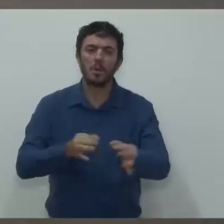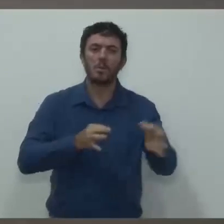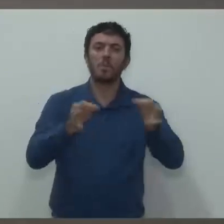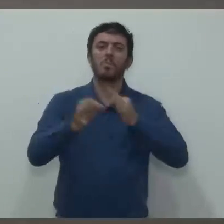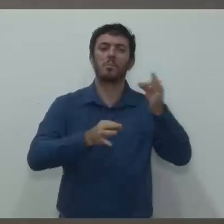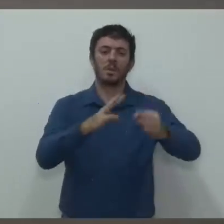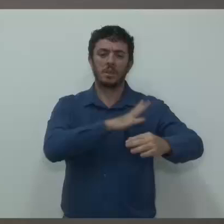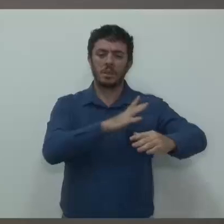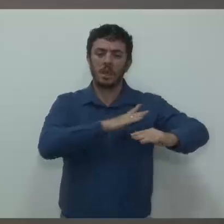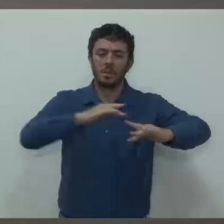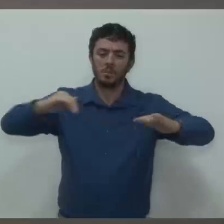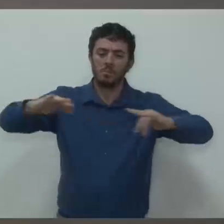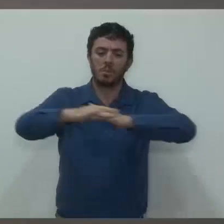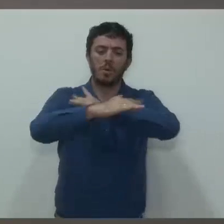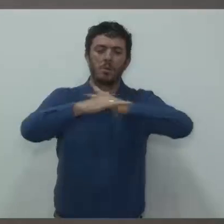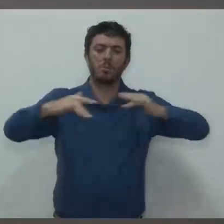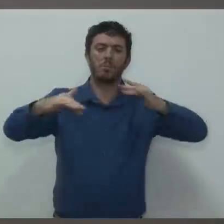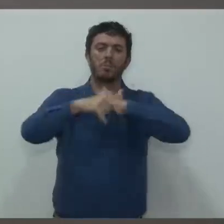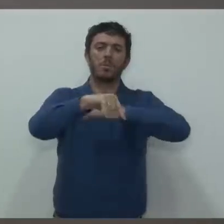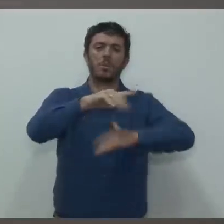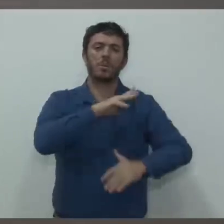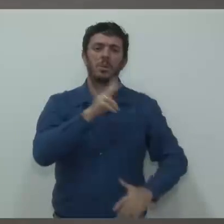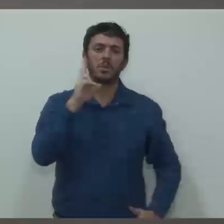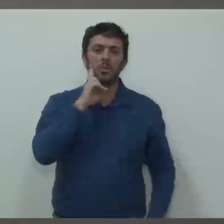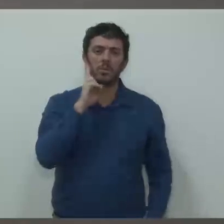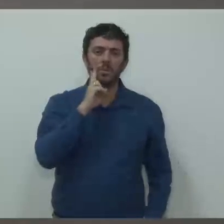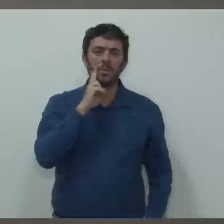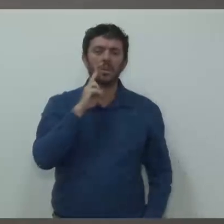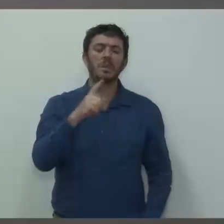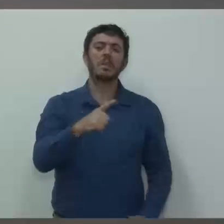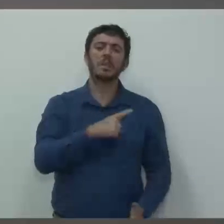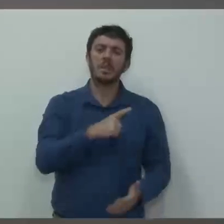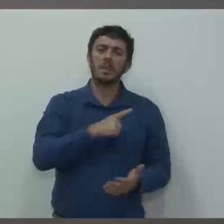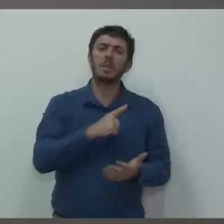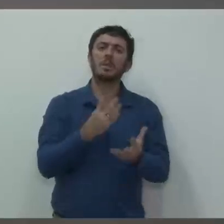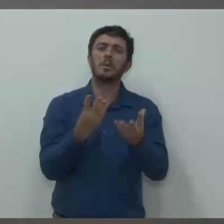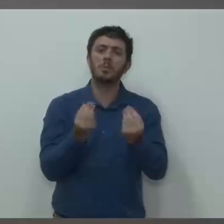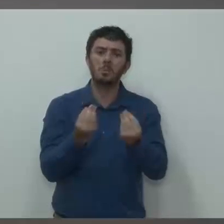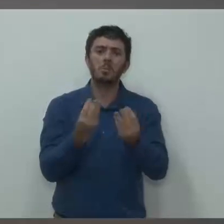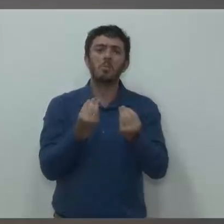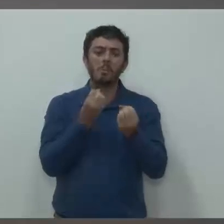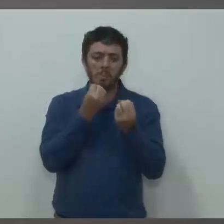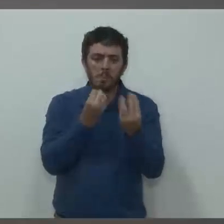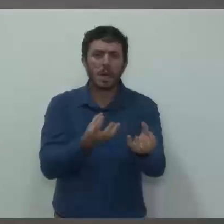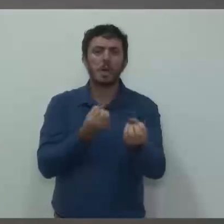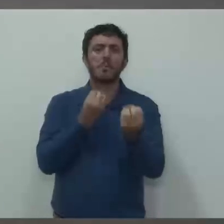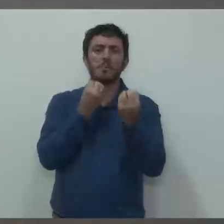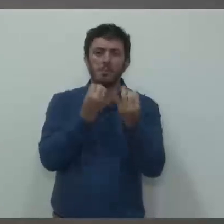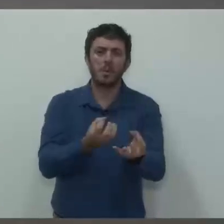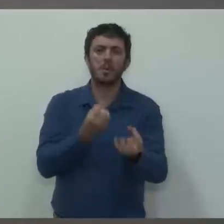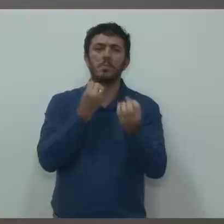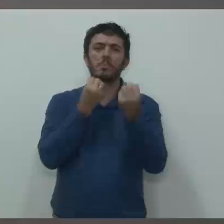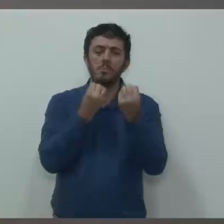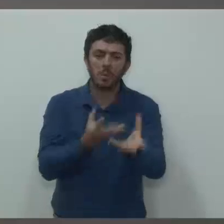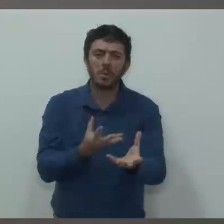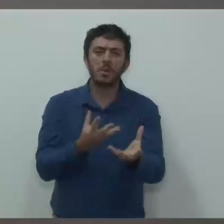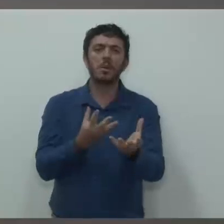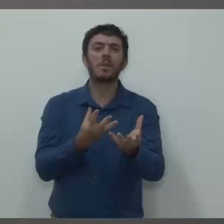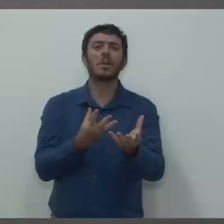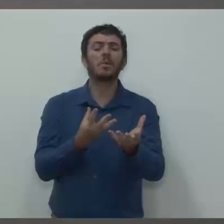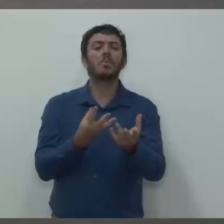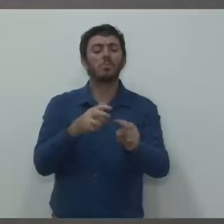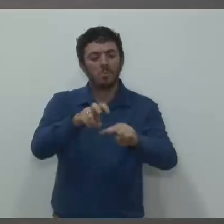dos instrumentos urbanísticos, o código tributário municipal. Então, tem muita informação que a gente precisa, de fato, trabalhar em